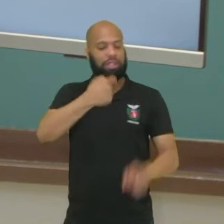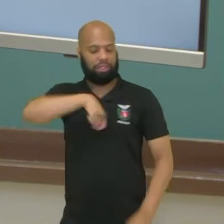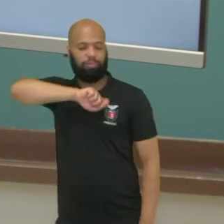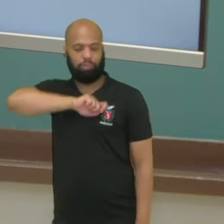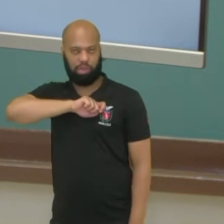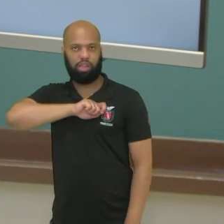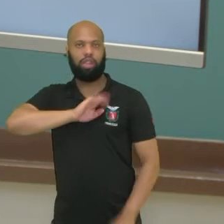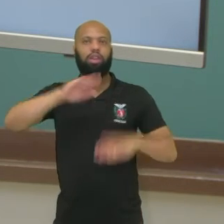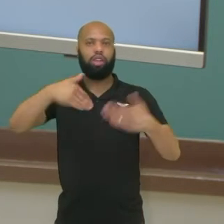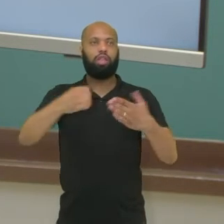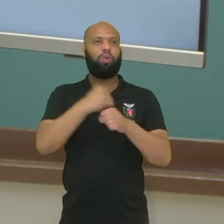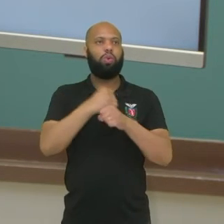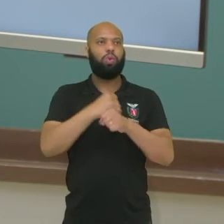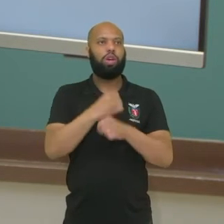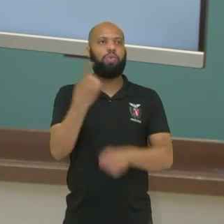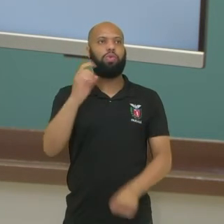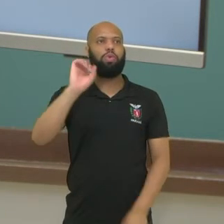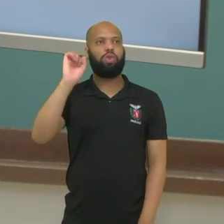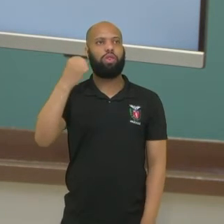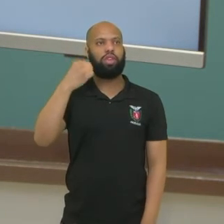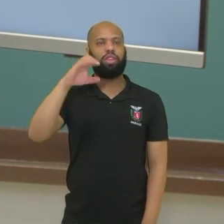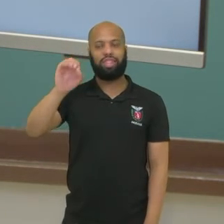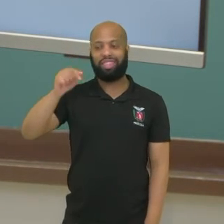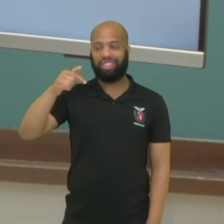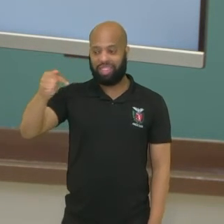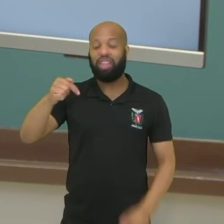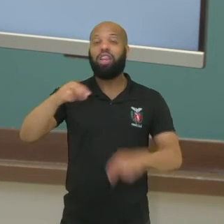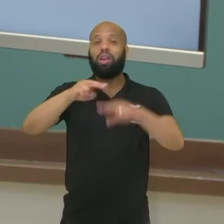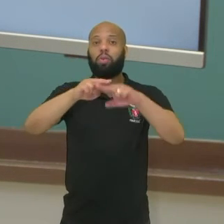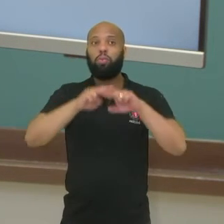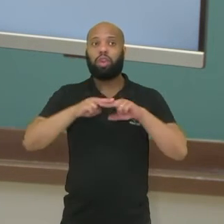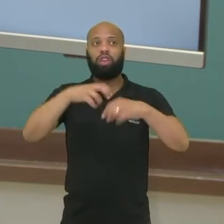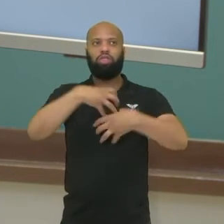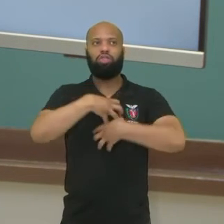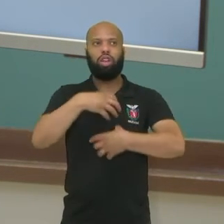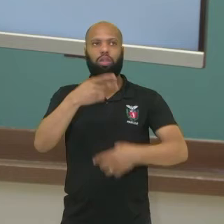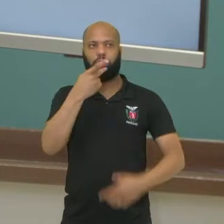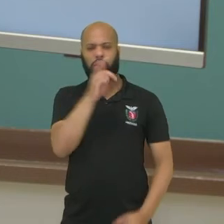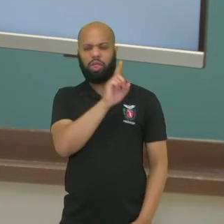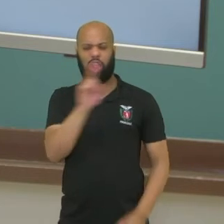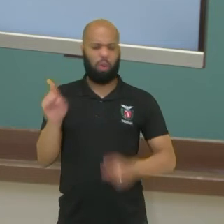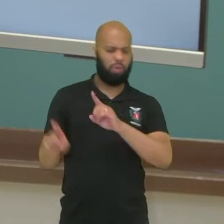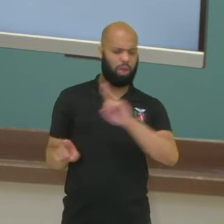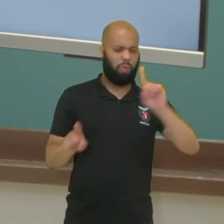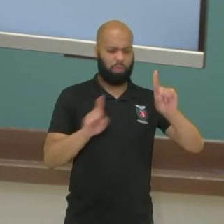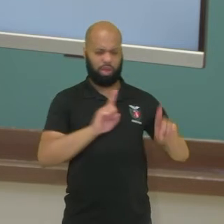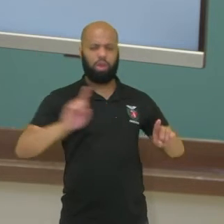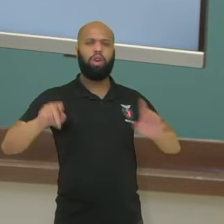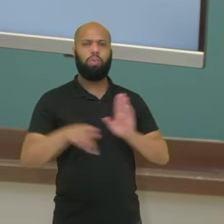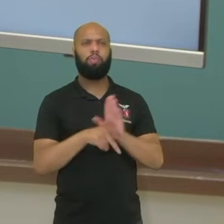Então, em 1807, diante das negativas de Dom João VI, quem era Dom João VI?